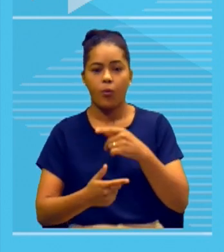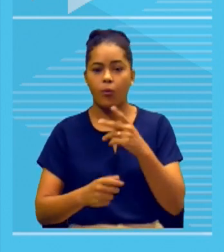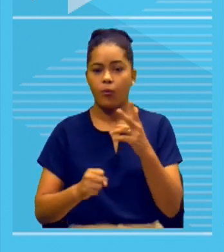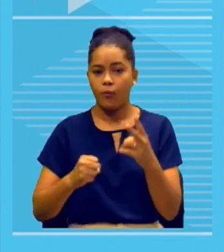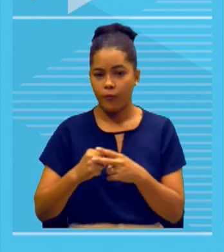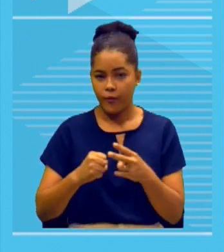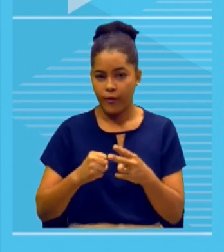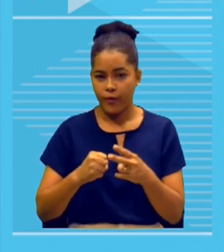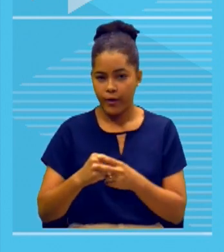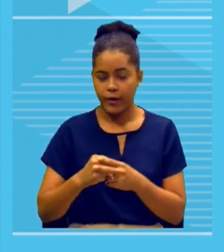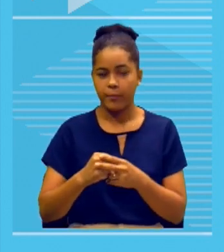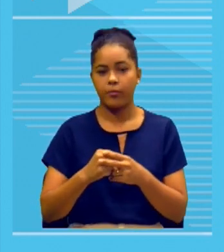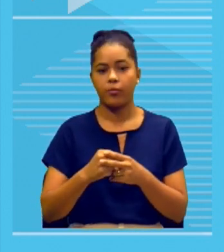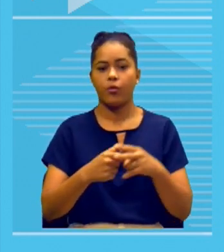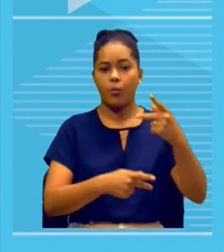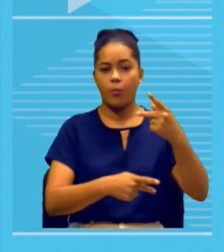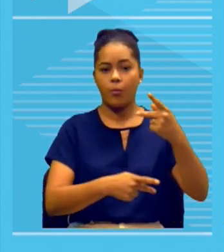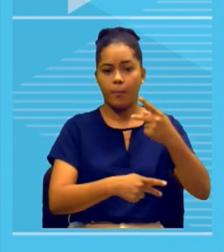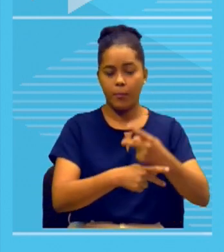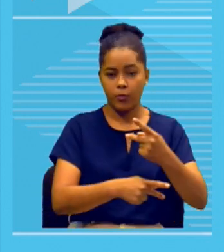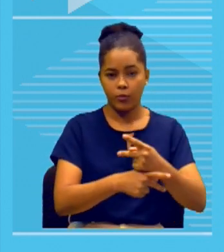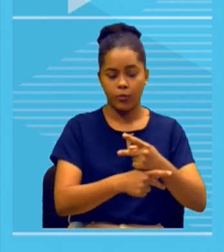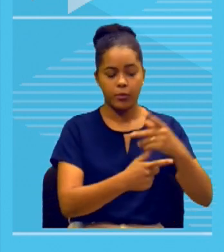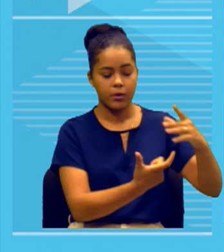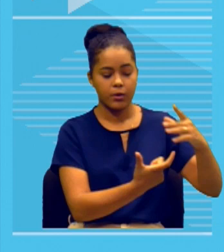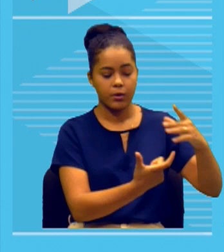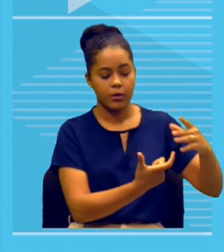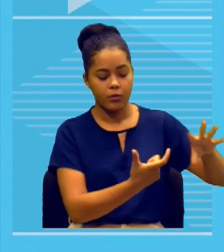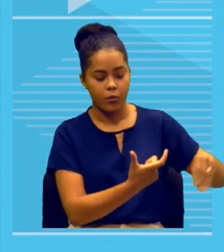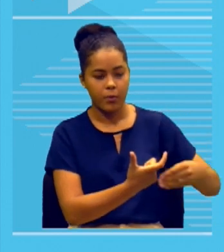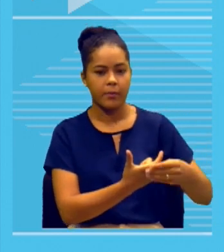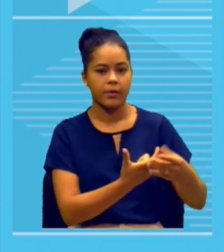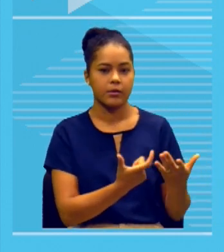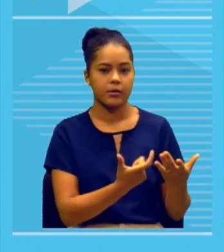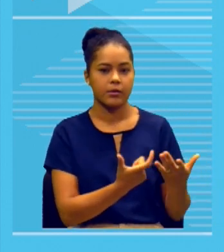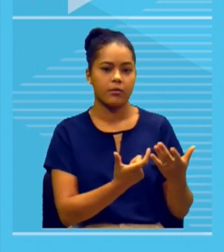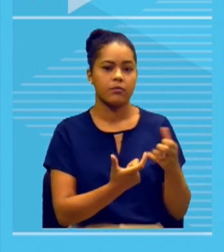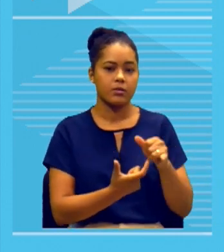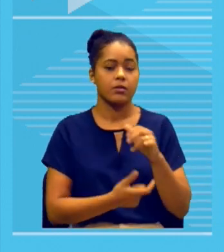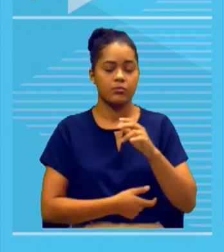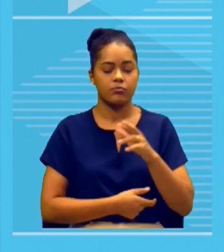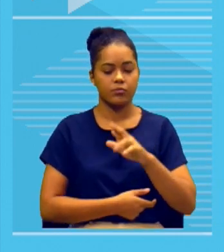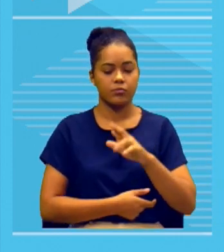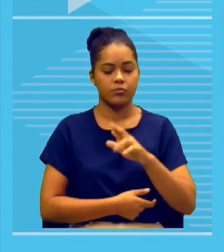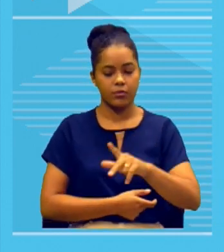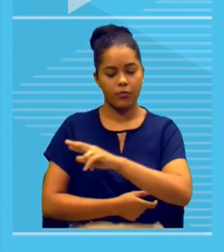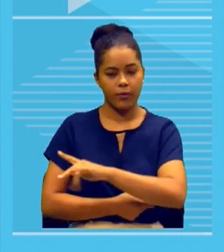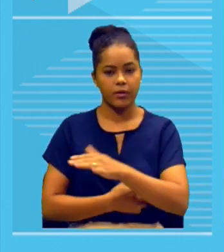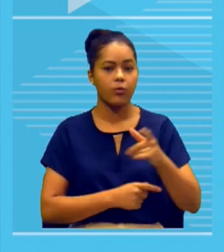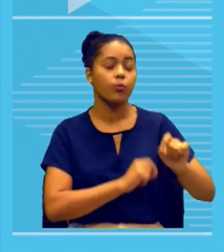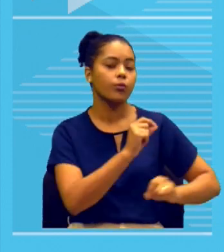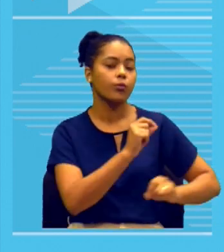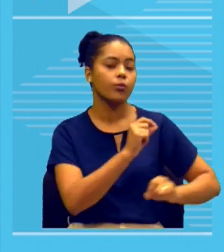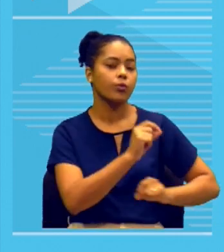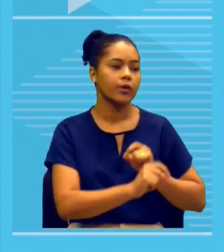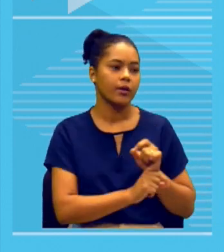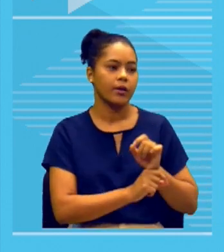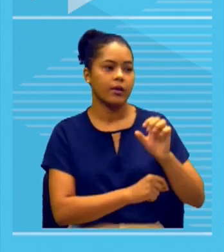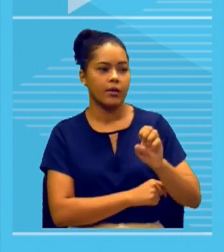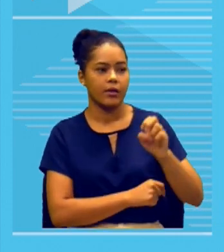o que não for nenhum nem o outro vai ser em inglês ó não se inicia a frase comprar o nome diz-me